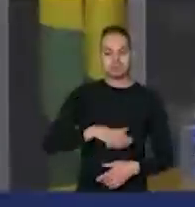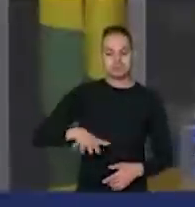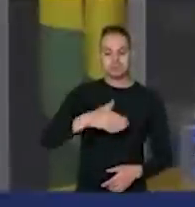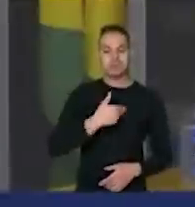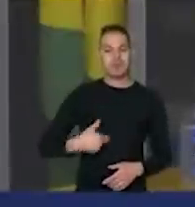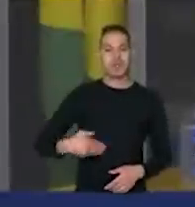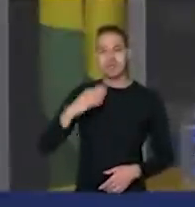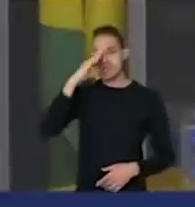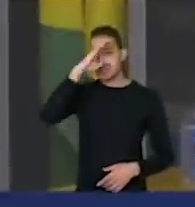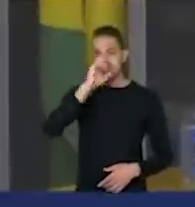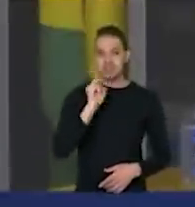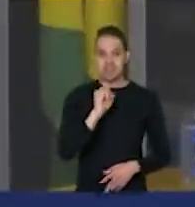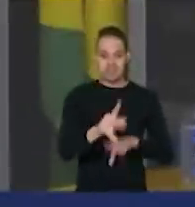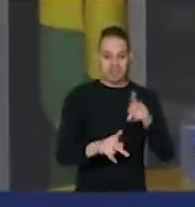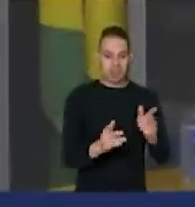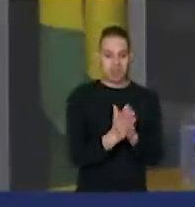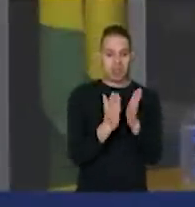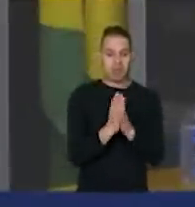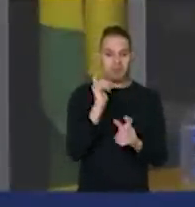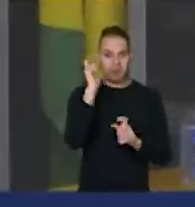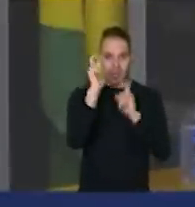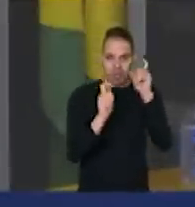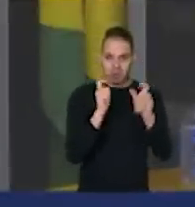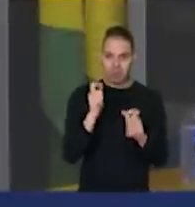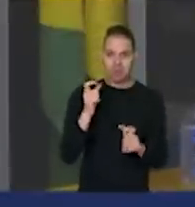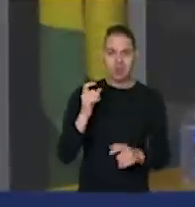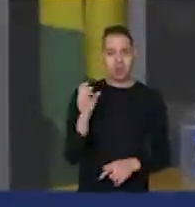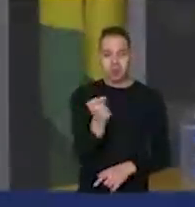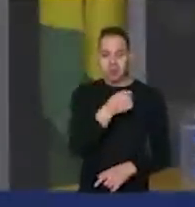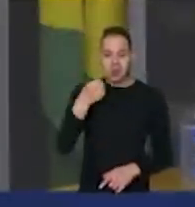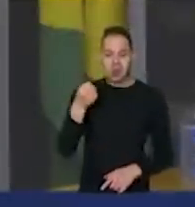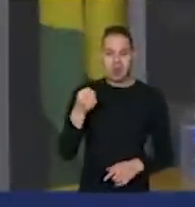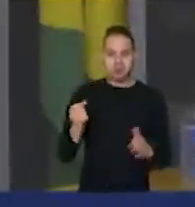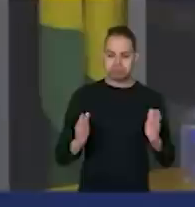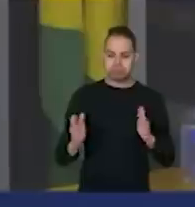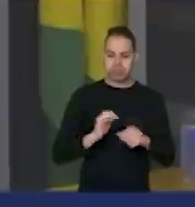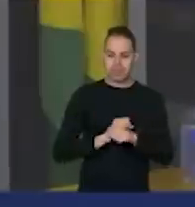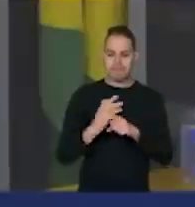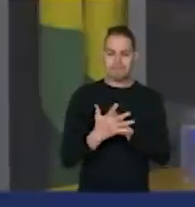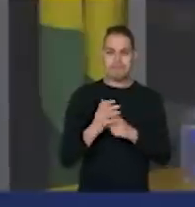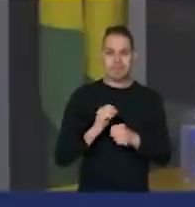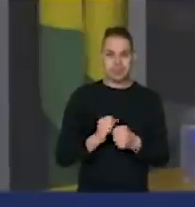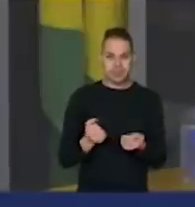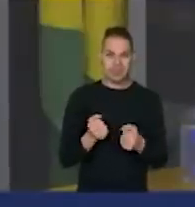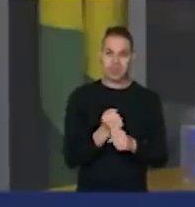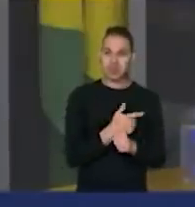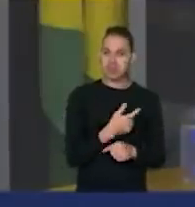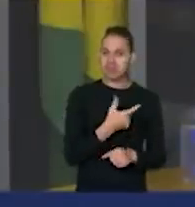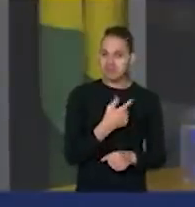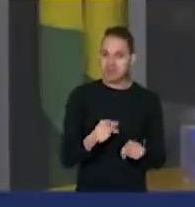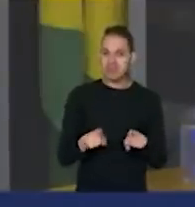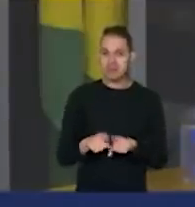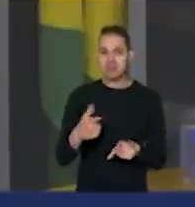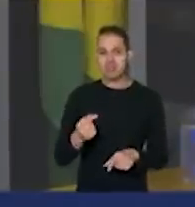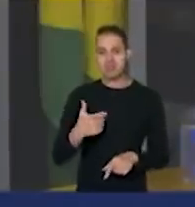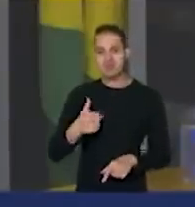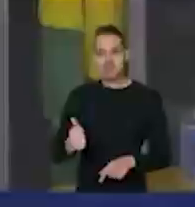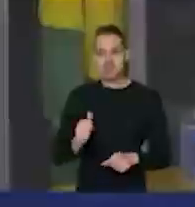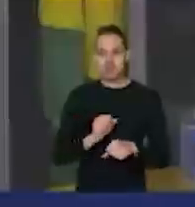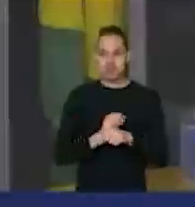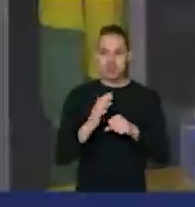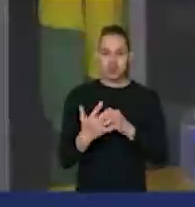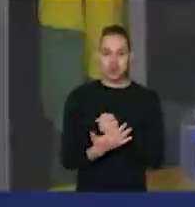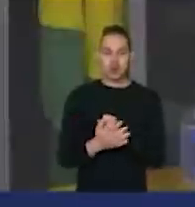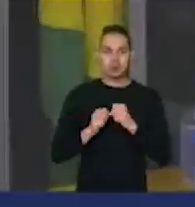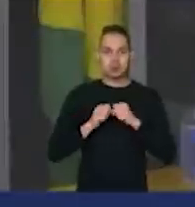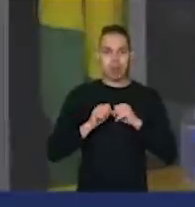preocupado com o mais pobre, não estava comprando cerveja em plena pandemia. Esses gastos foram em 2020, 2021. Pandemia comendo solta, o